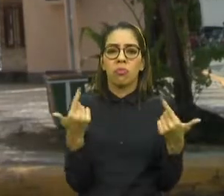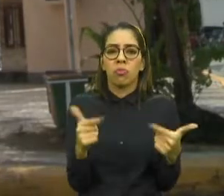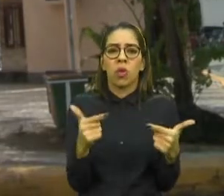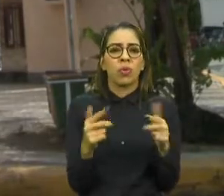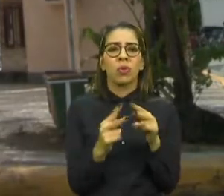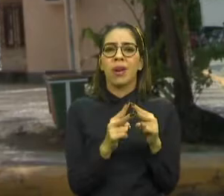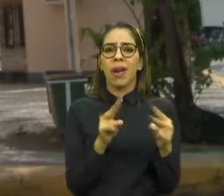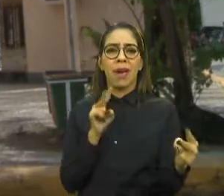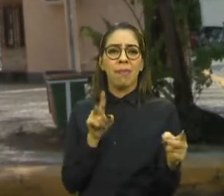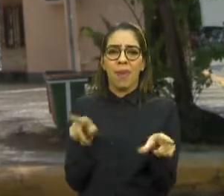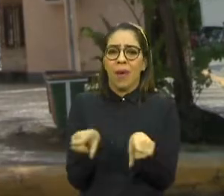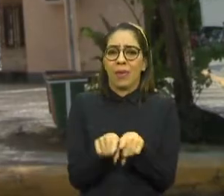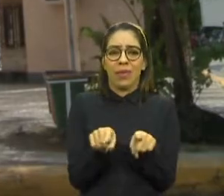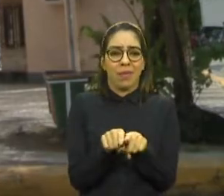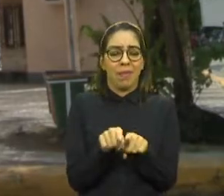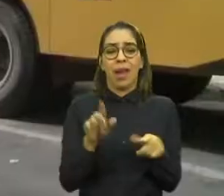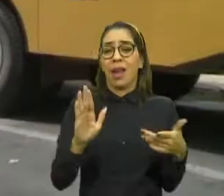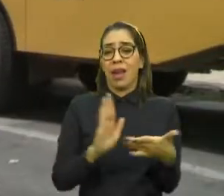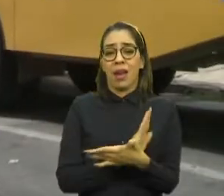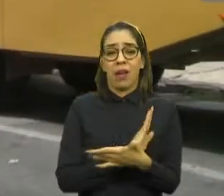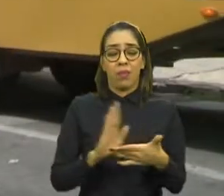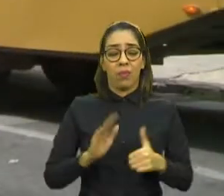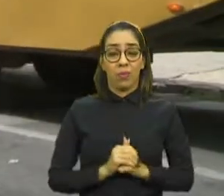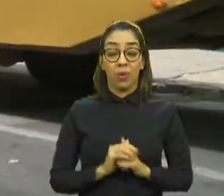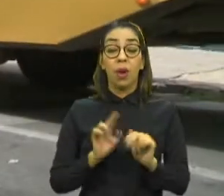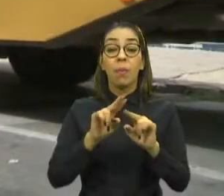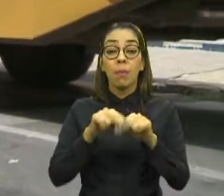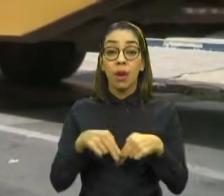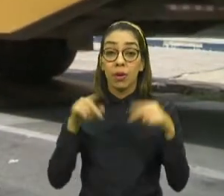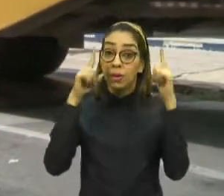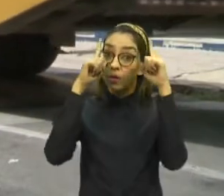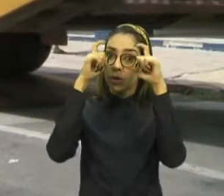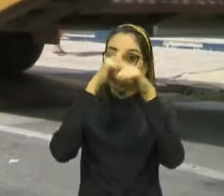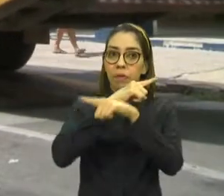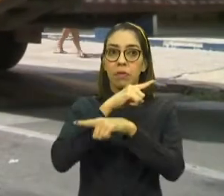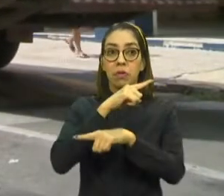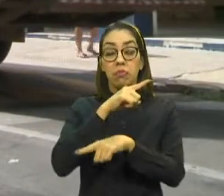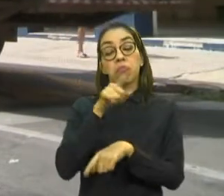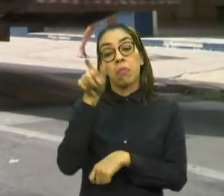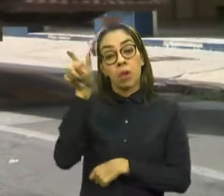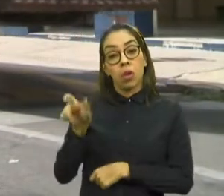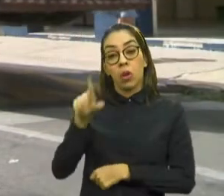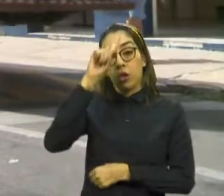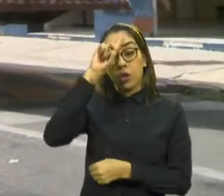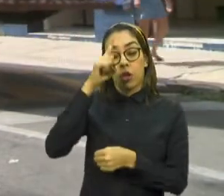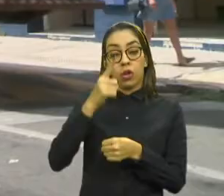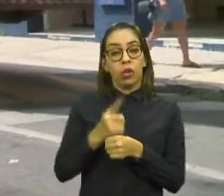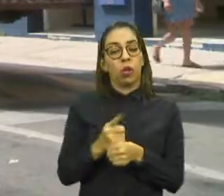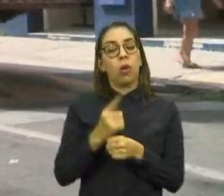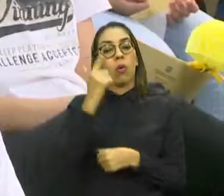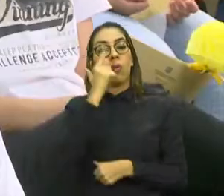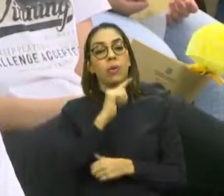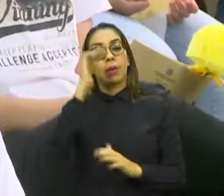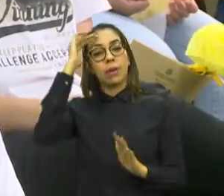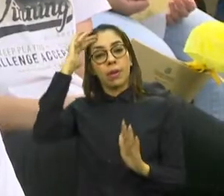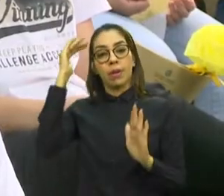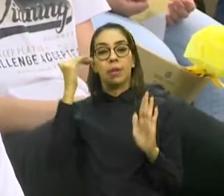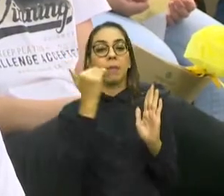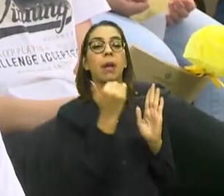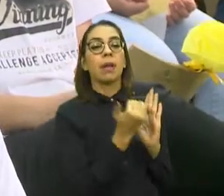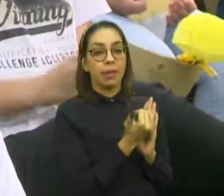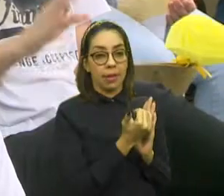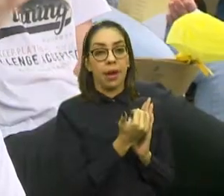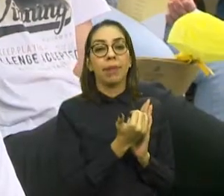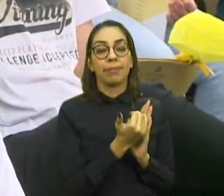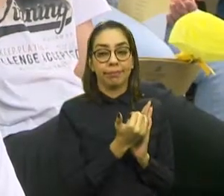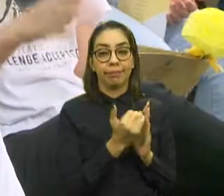remotas. E ficou muito difícil para os gestores cumprirem essa determinação constitucional. E aí